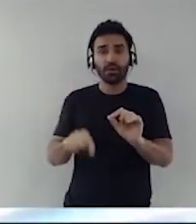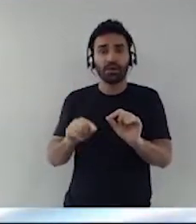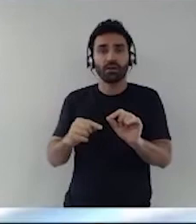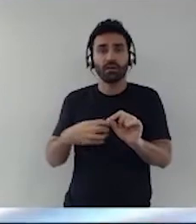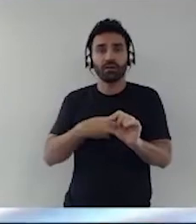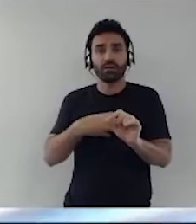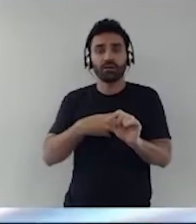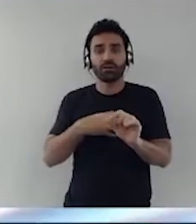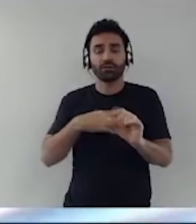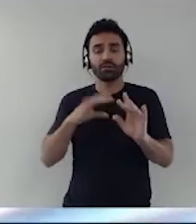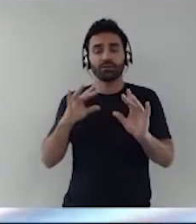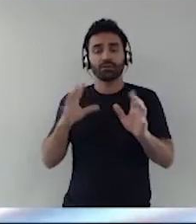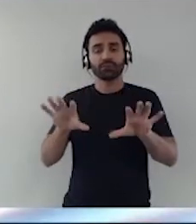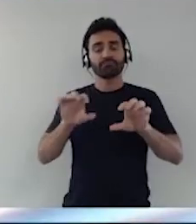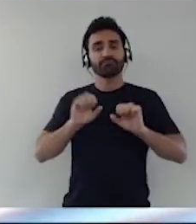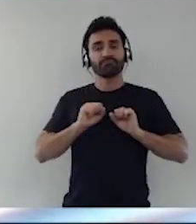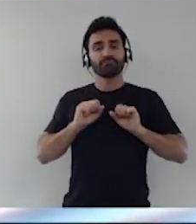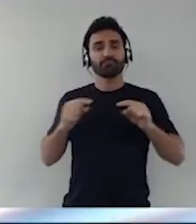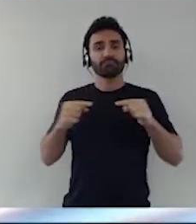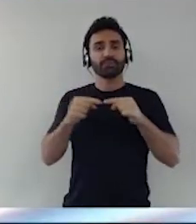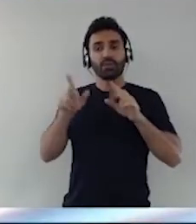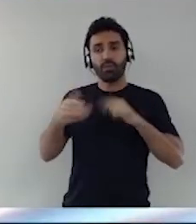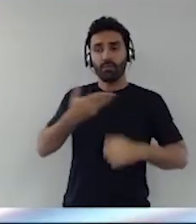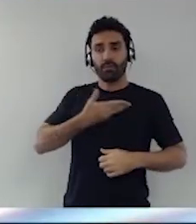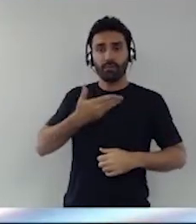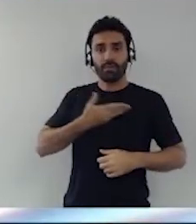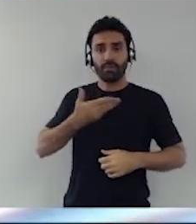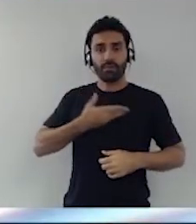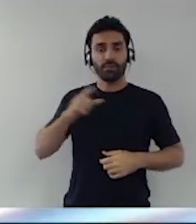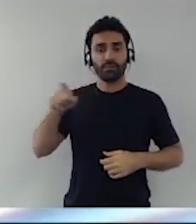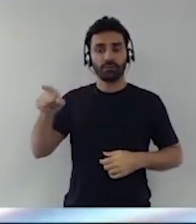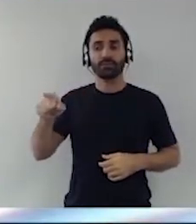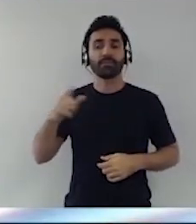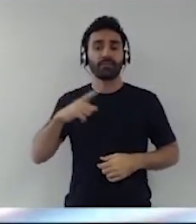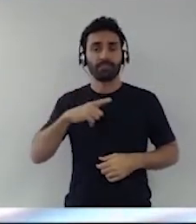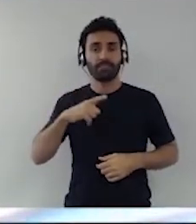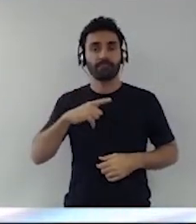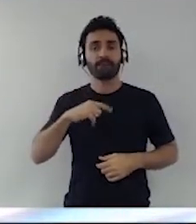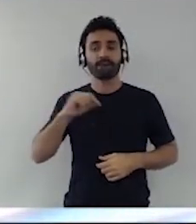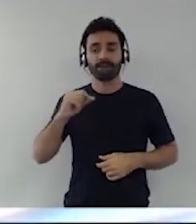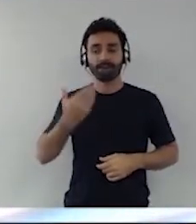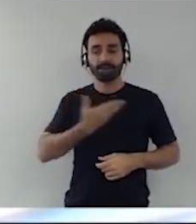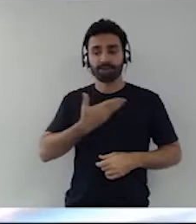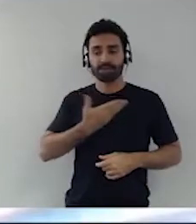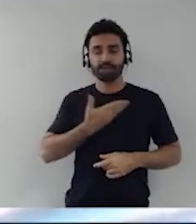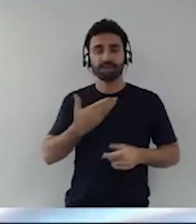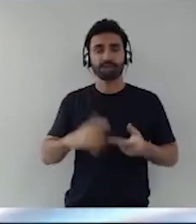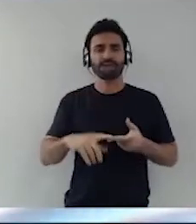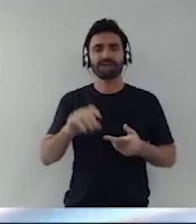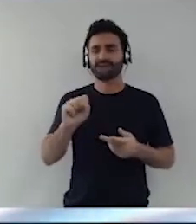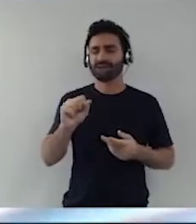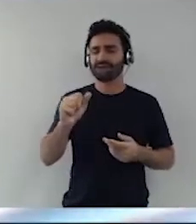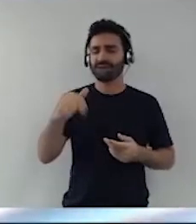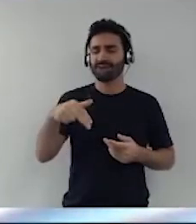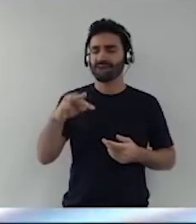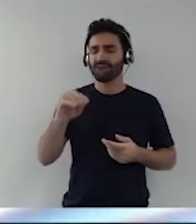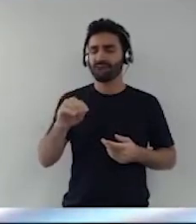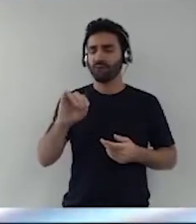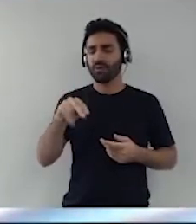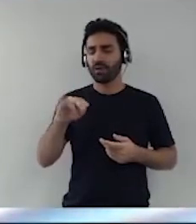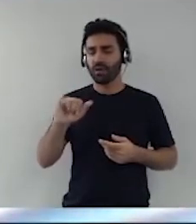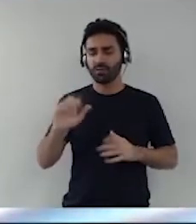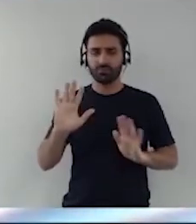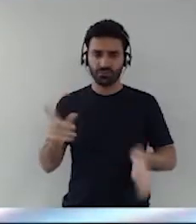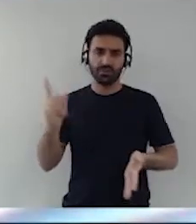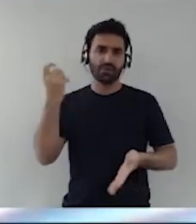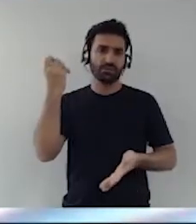afetivo, como os colegas no primário de Podemos, no Colégio Santo Inácio. Eu já tive 10 anos de idade, eu